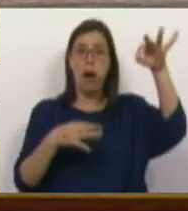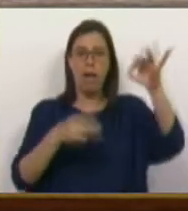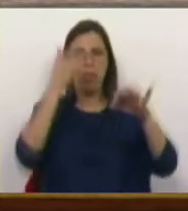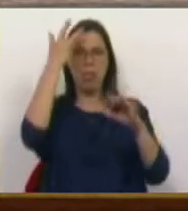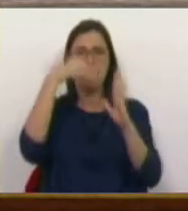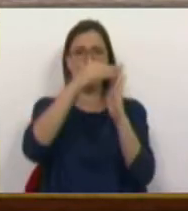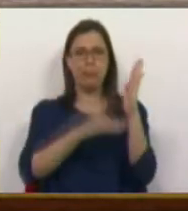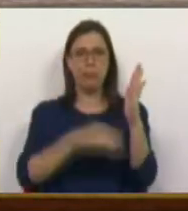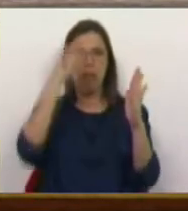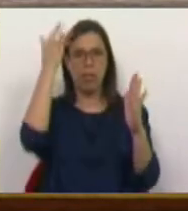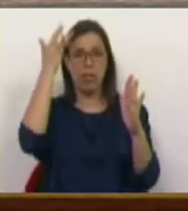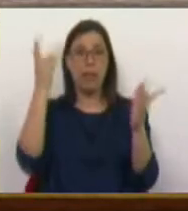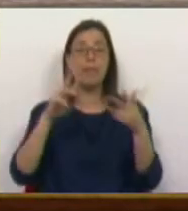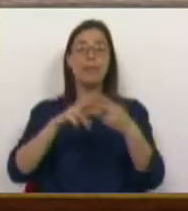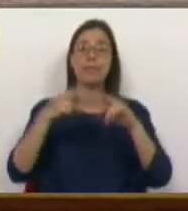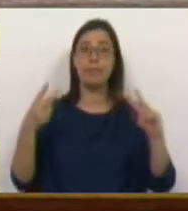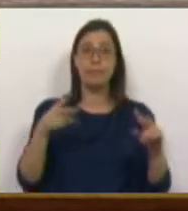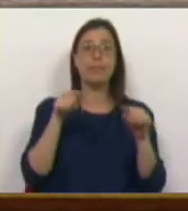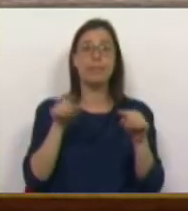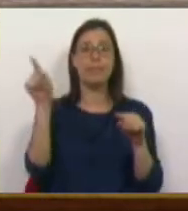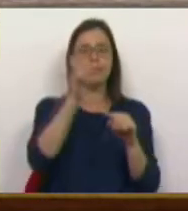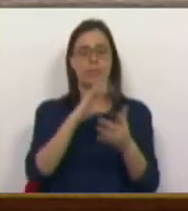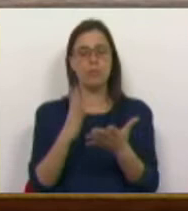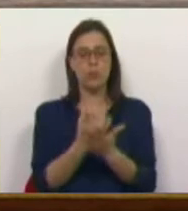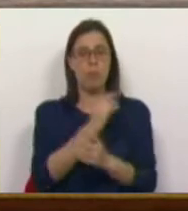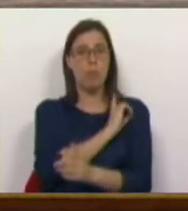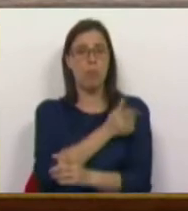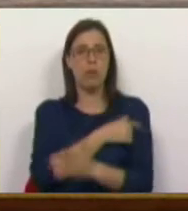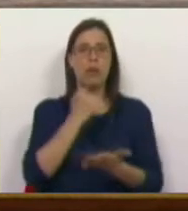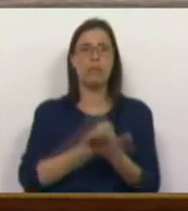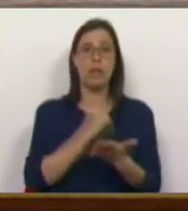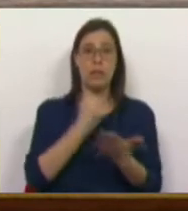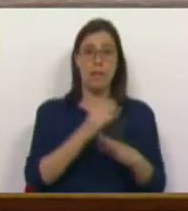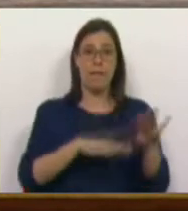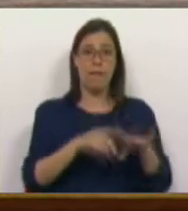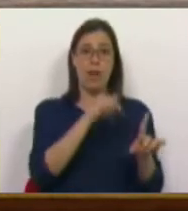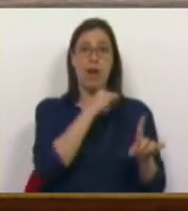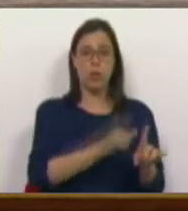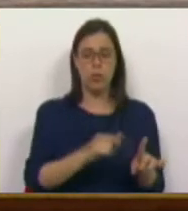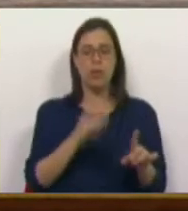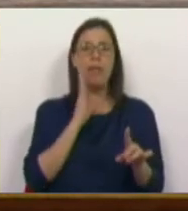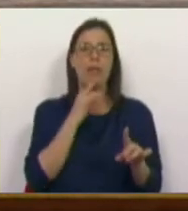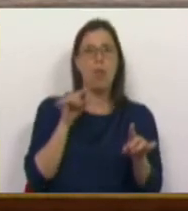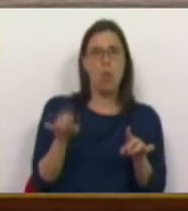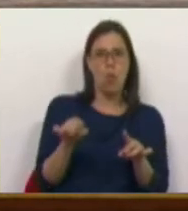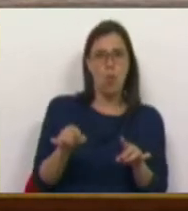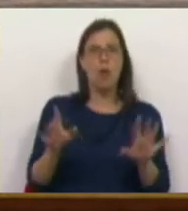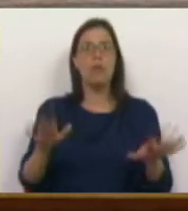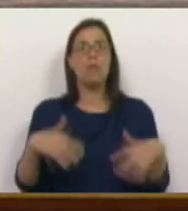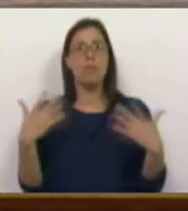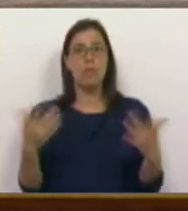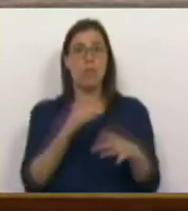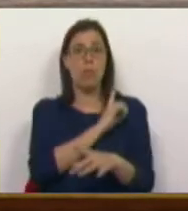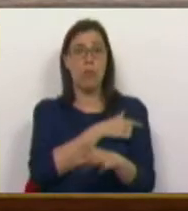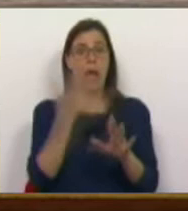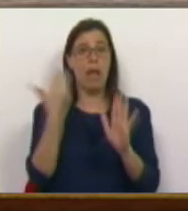de preencher. As câmaras municipais recuperam os poderes de licenciamento para certo tipo de operações, poderes que lhes